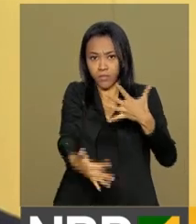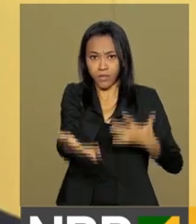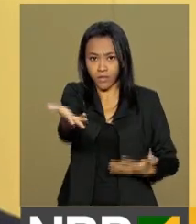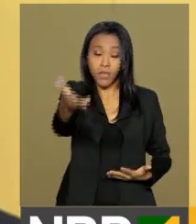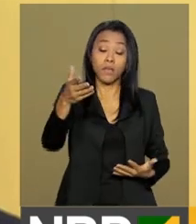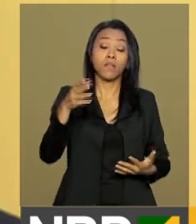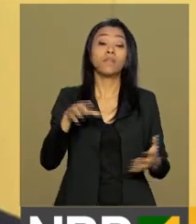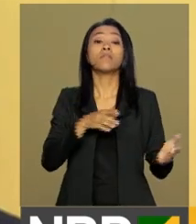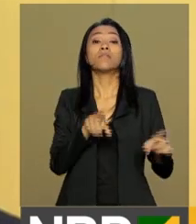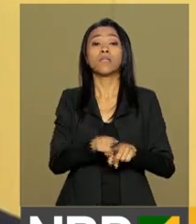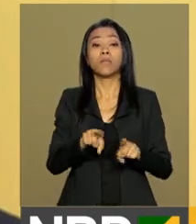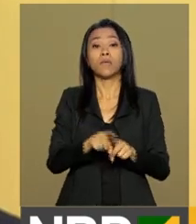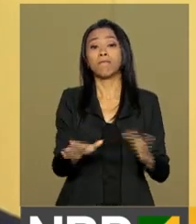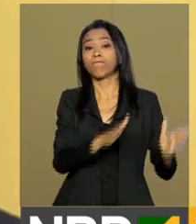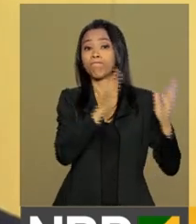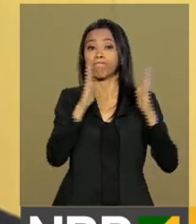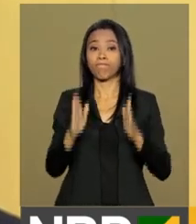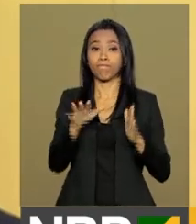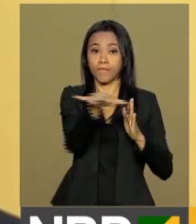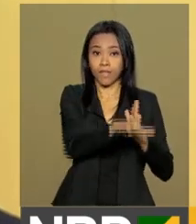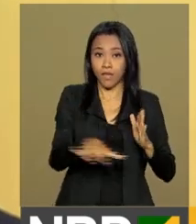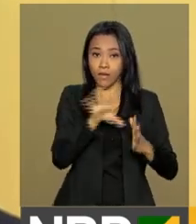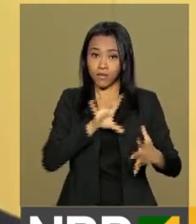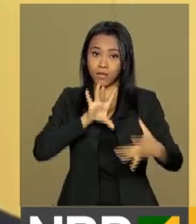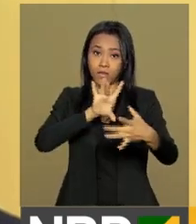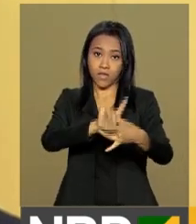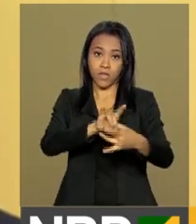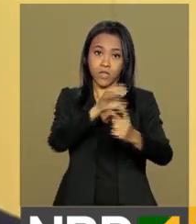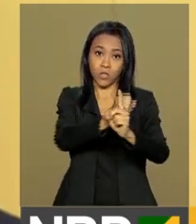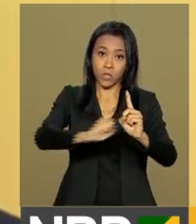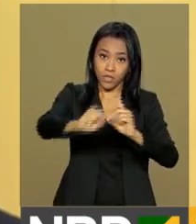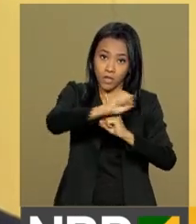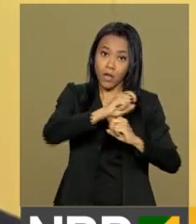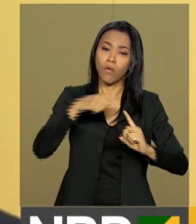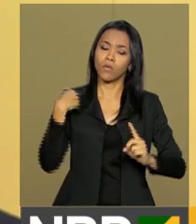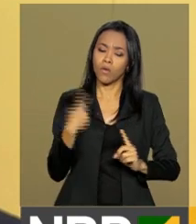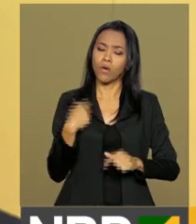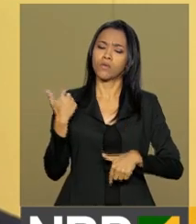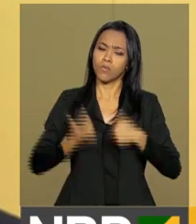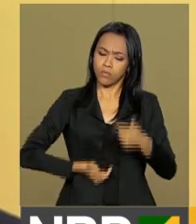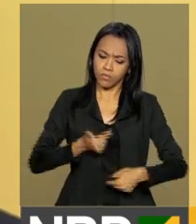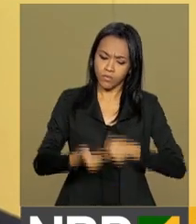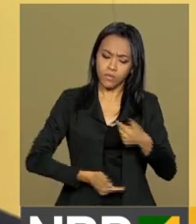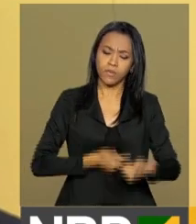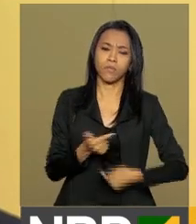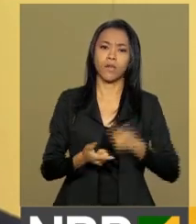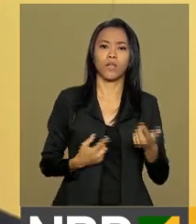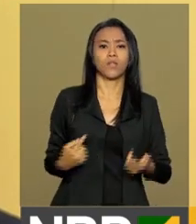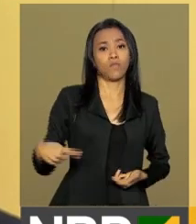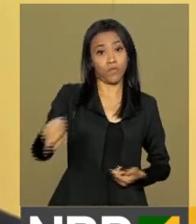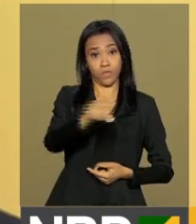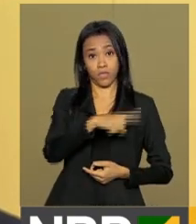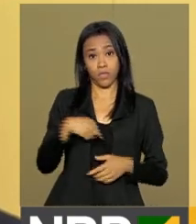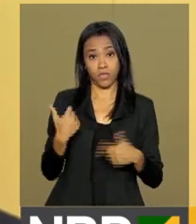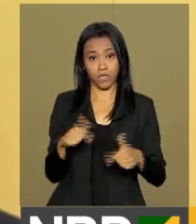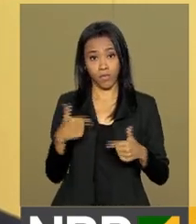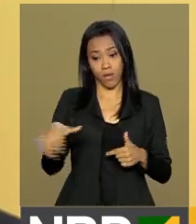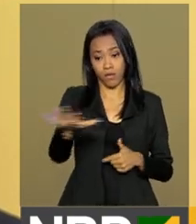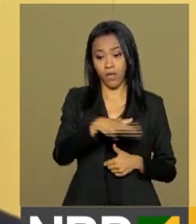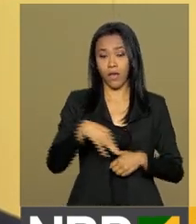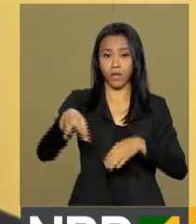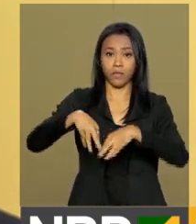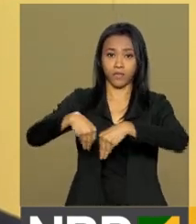área social nós estamos trabalhando intensamente. Os senhores, como produtores rurais,